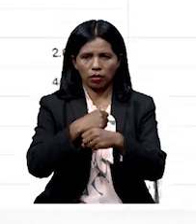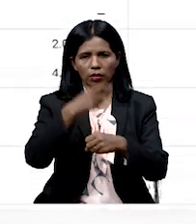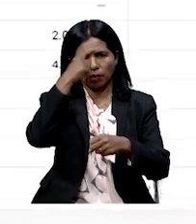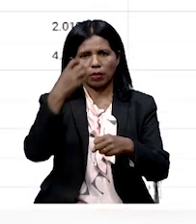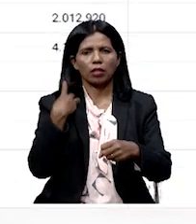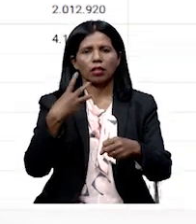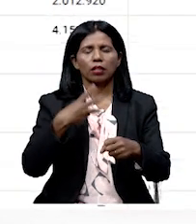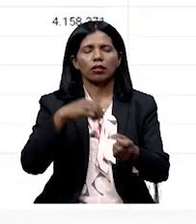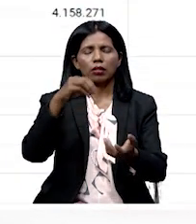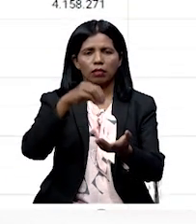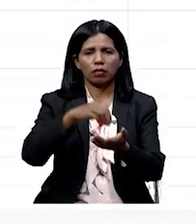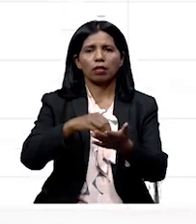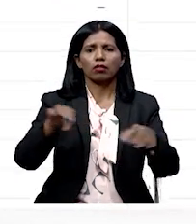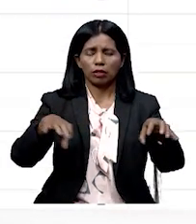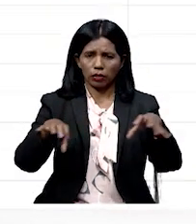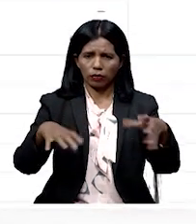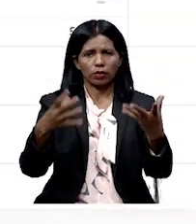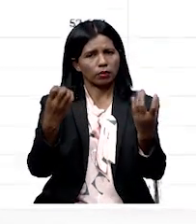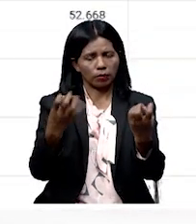tem que mobiliza recurso lubu kida